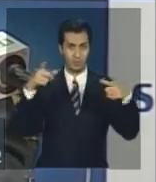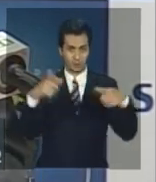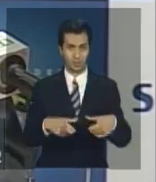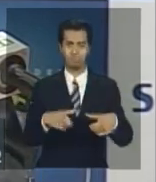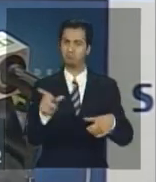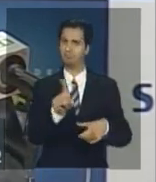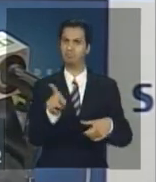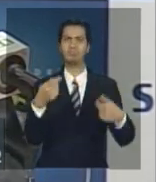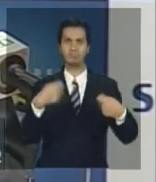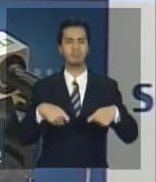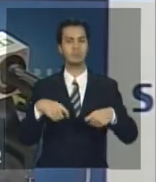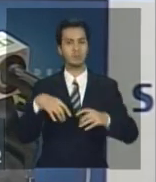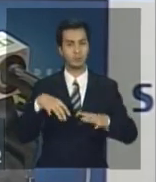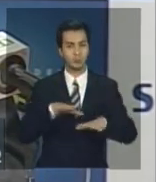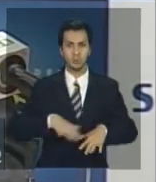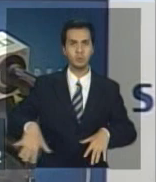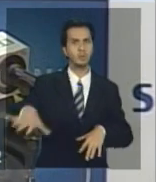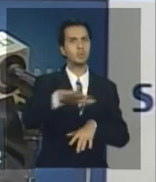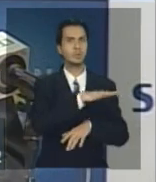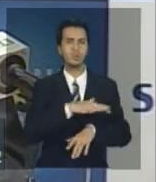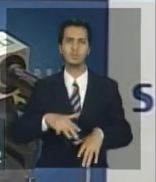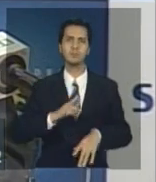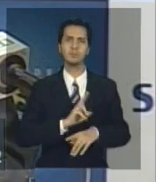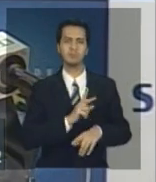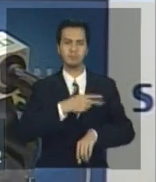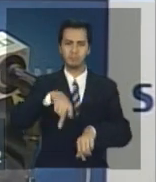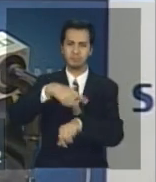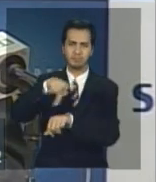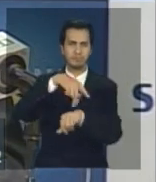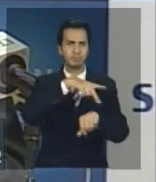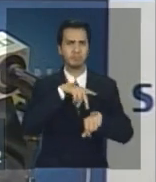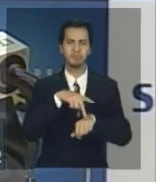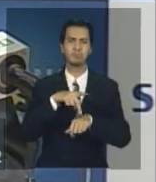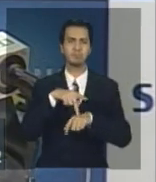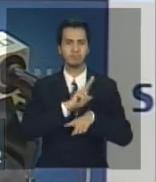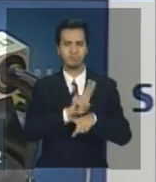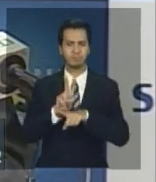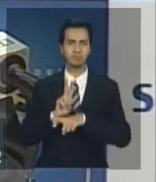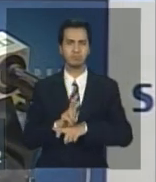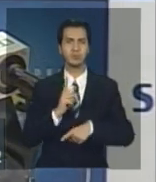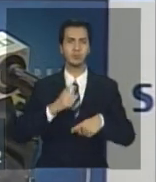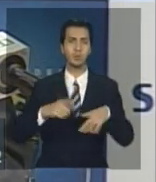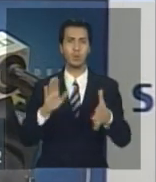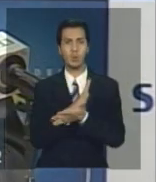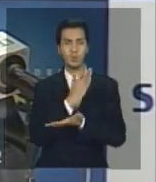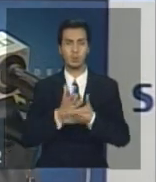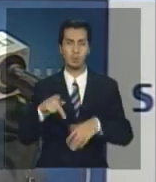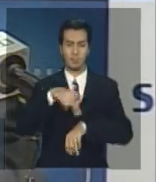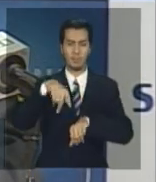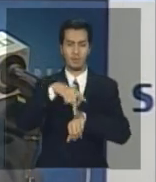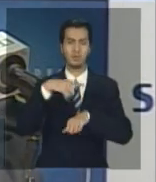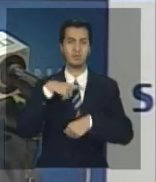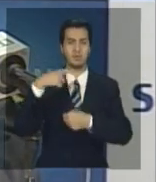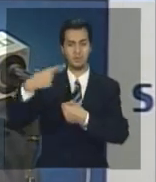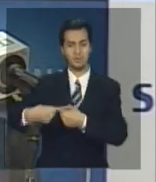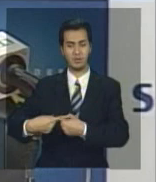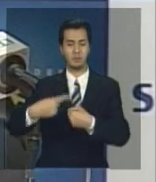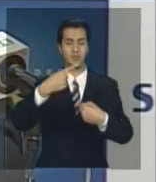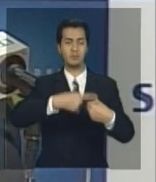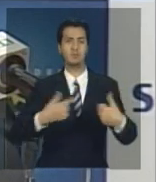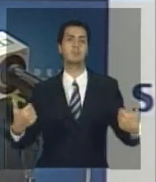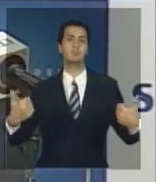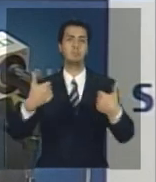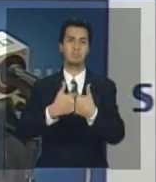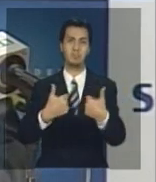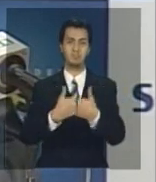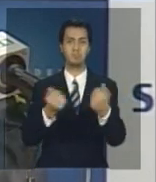mais internacional, sobretudo levando em conta que alguns dos municípios fronteiriços podem passar